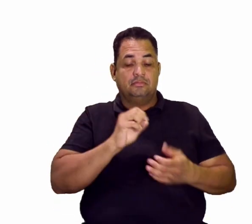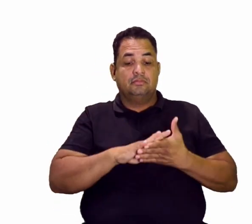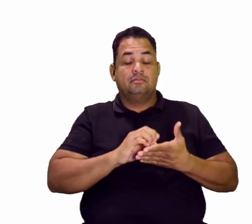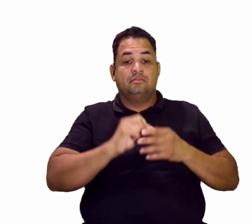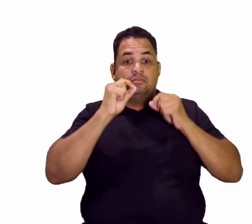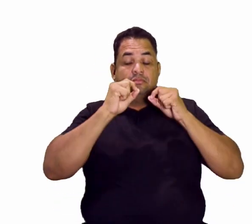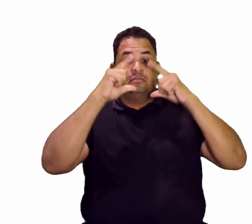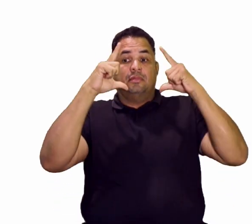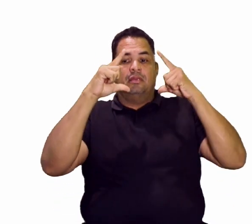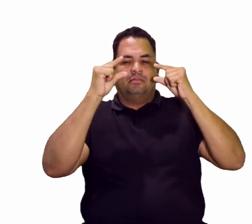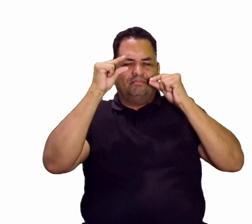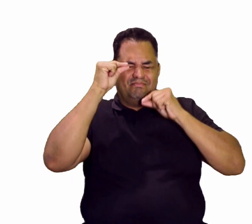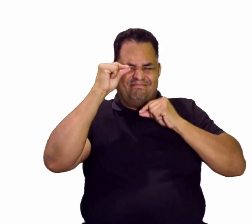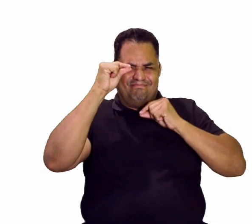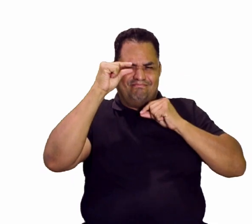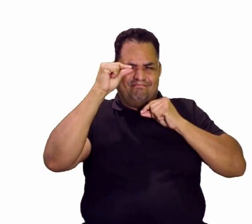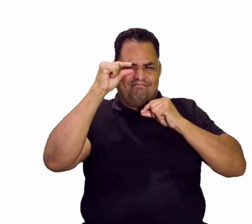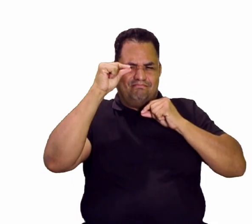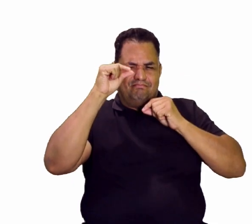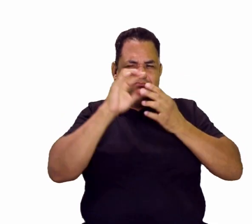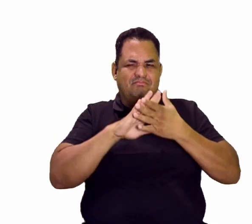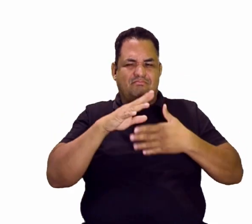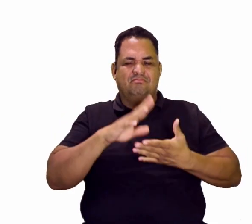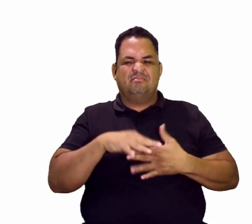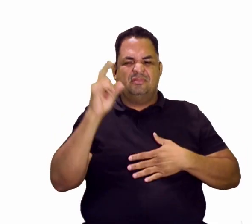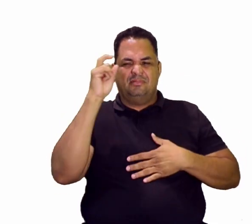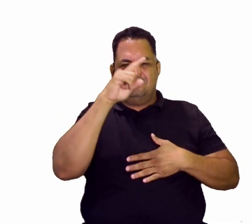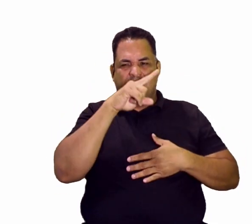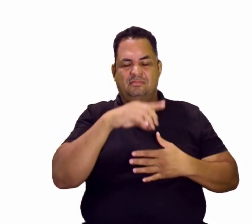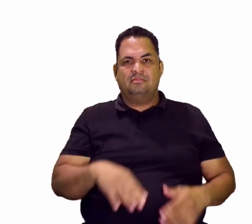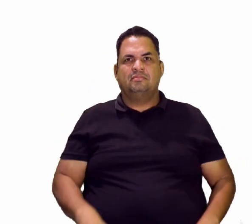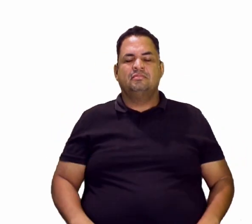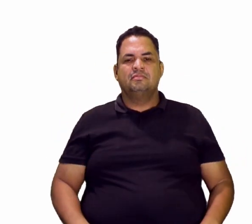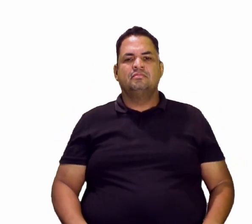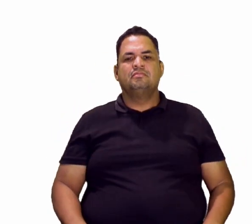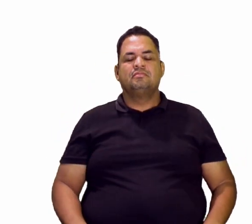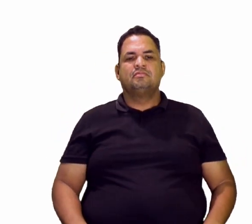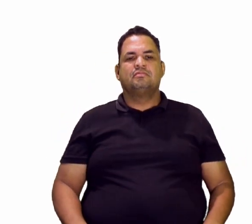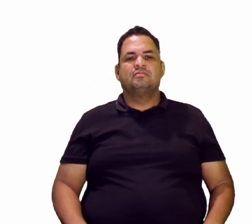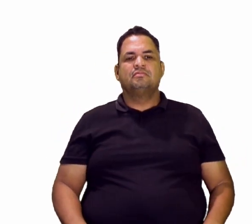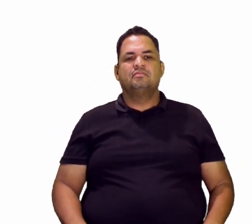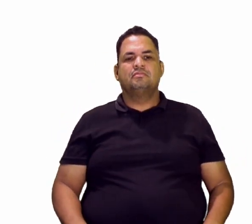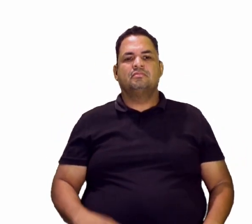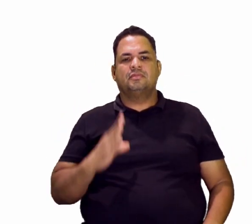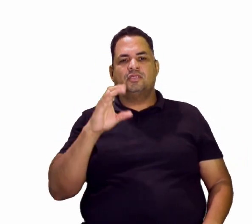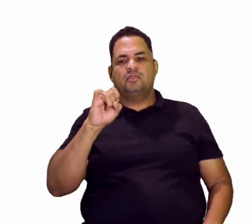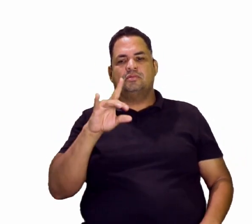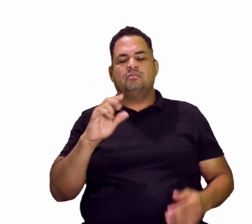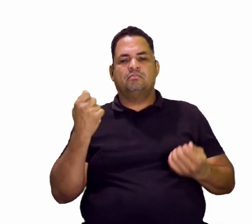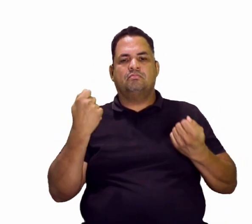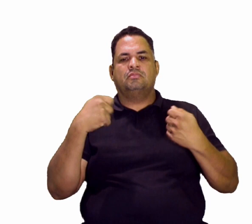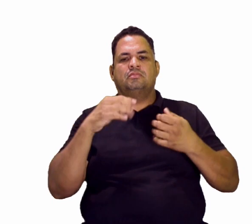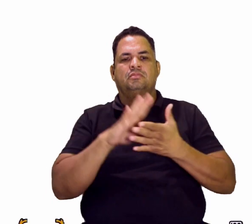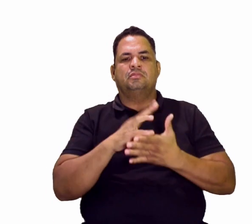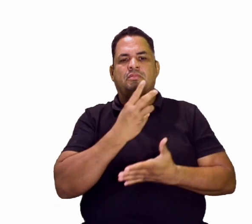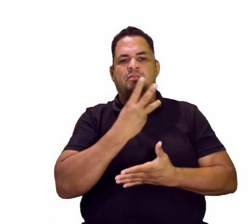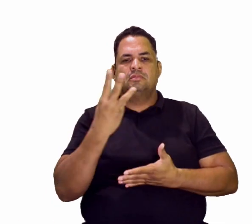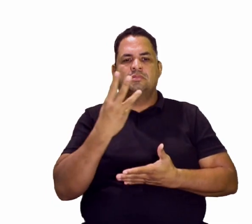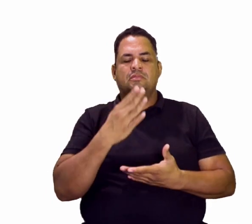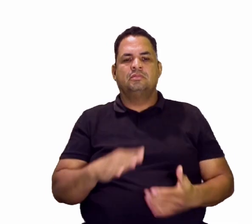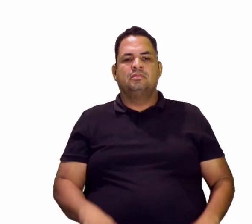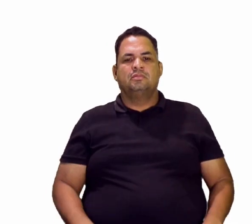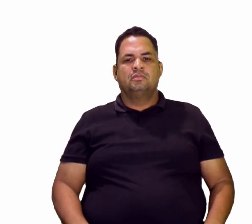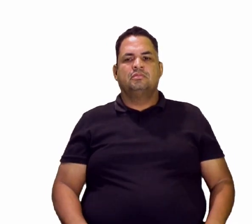todo grudado, é muito ruim, né? Mas, então, essa conjuntivite pode ser causada por esses 3 agentes